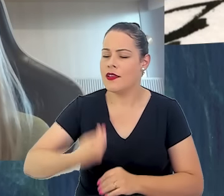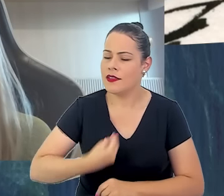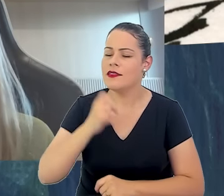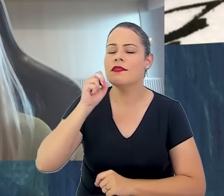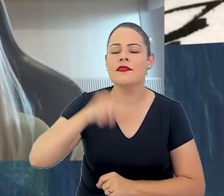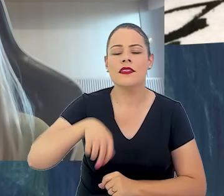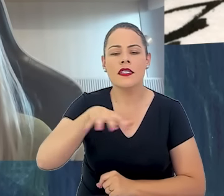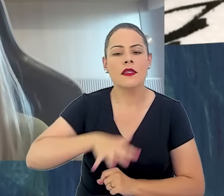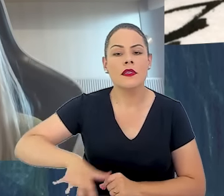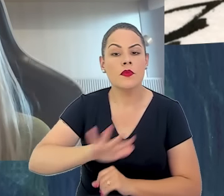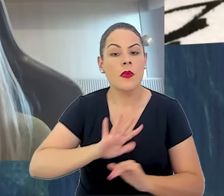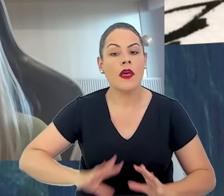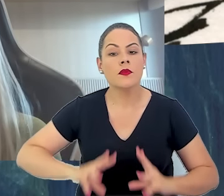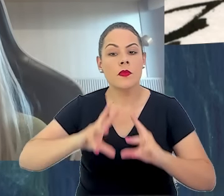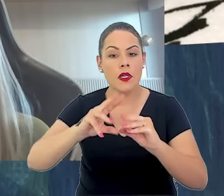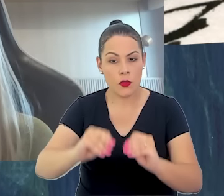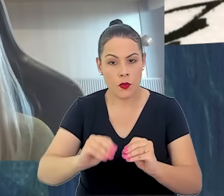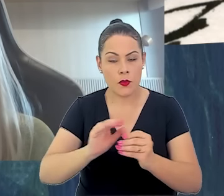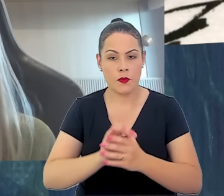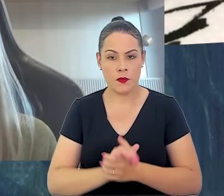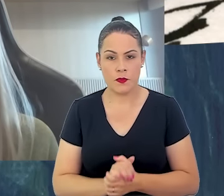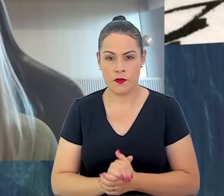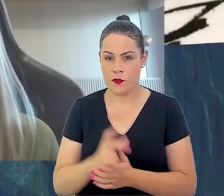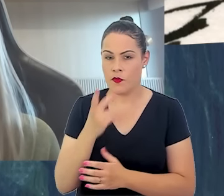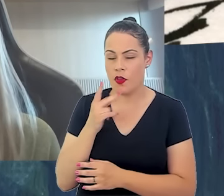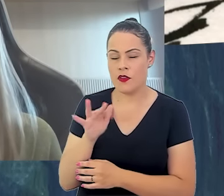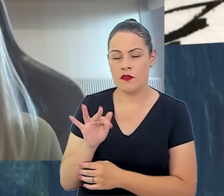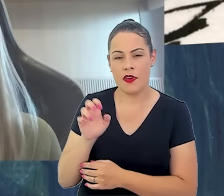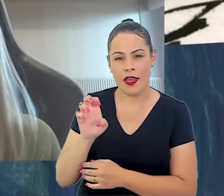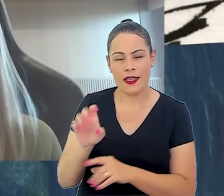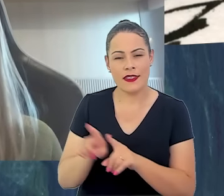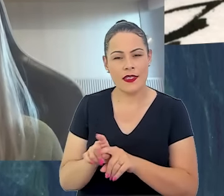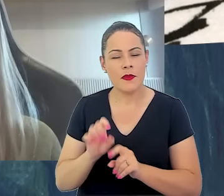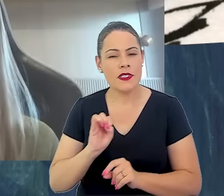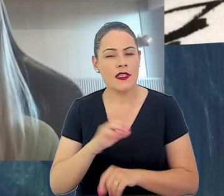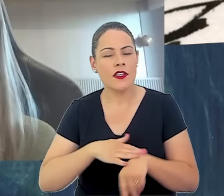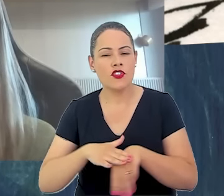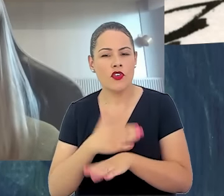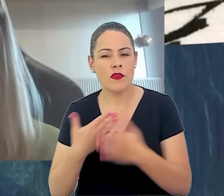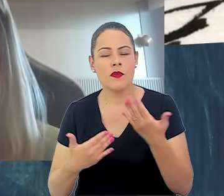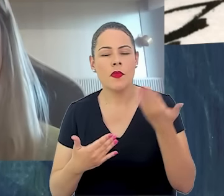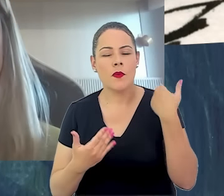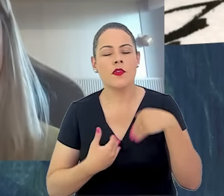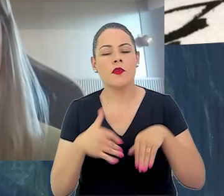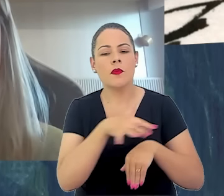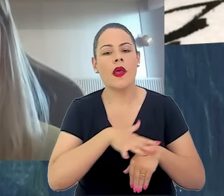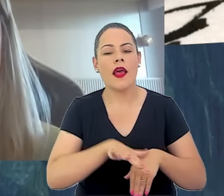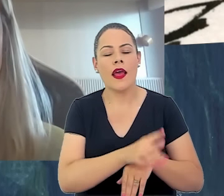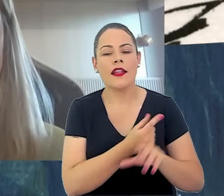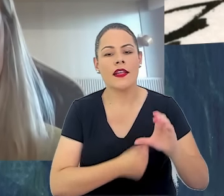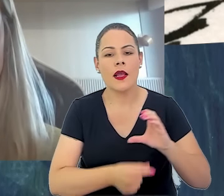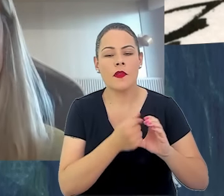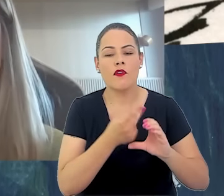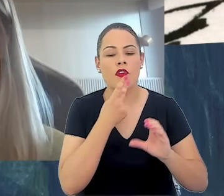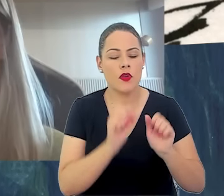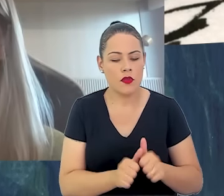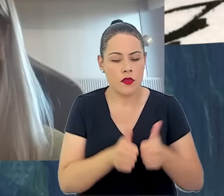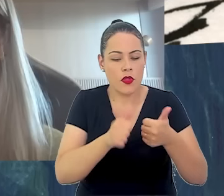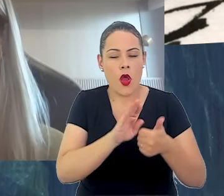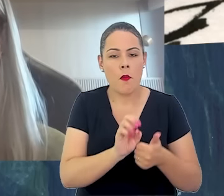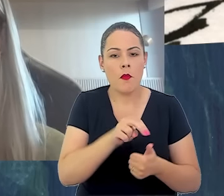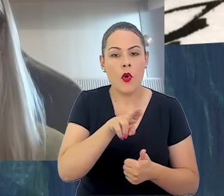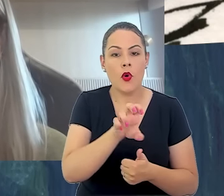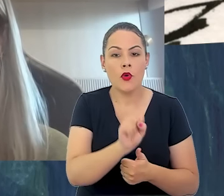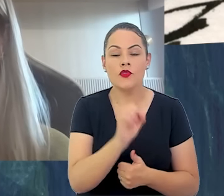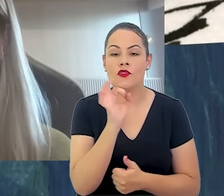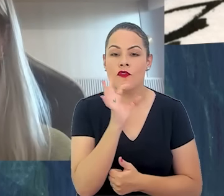todos. Nesse espaço, você falou de blended finance, nós falamos também, quando conversamos de mercado de capital, dos bônus, e o Luiz falou dos